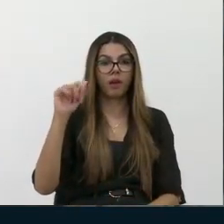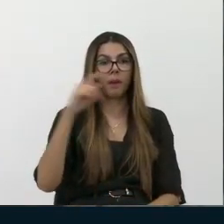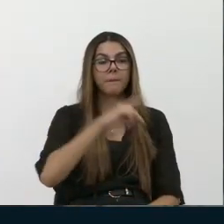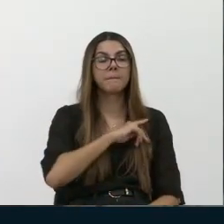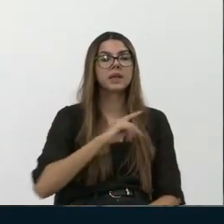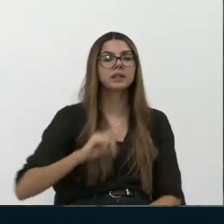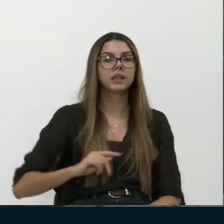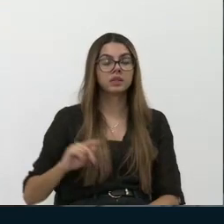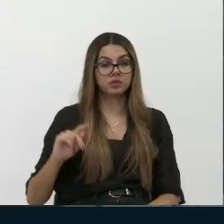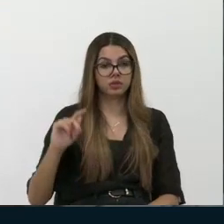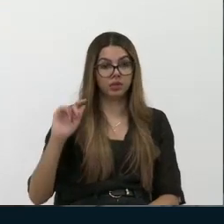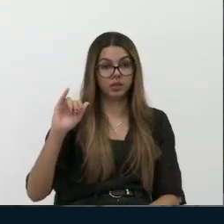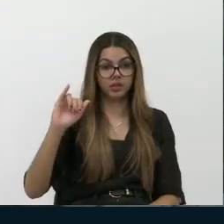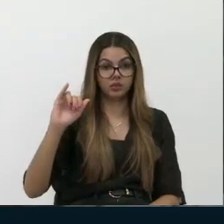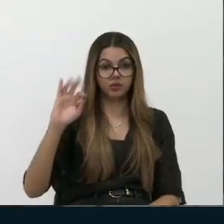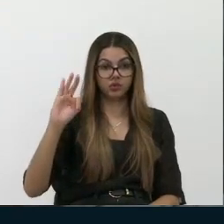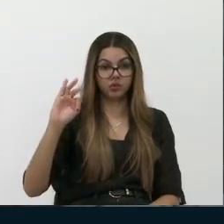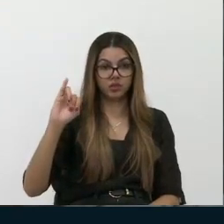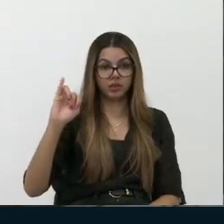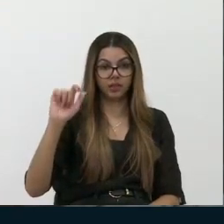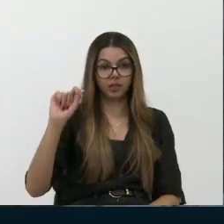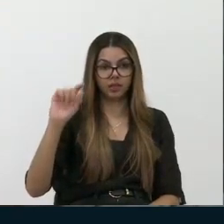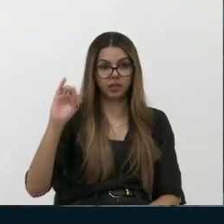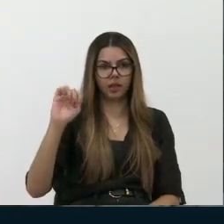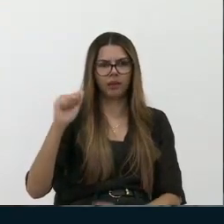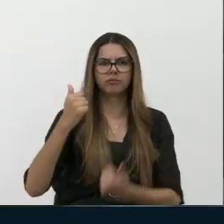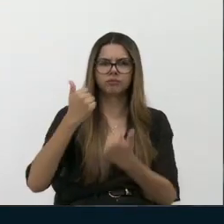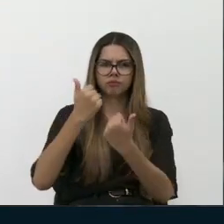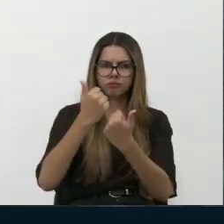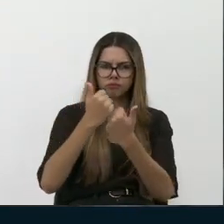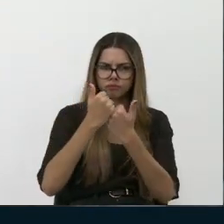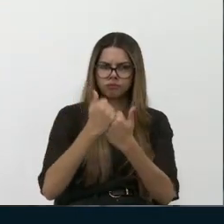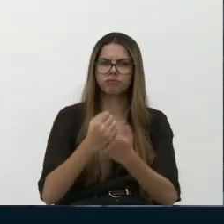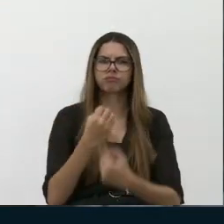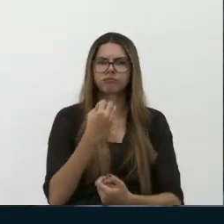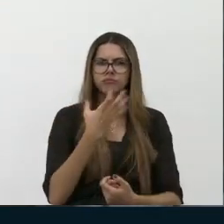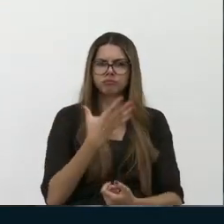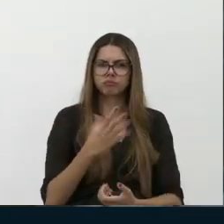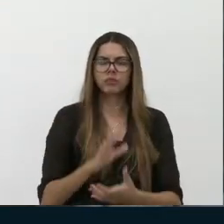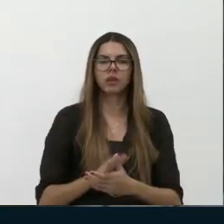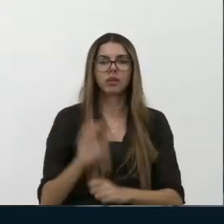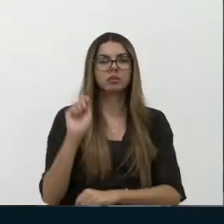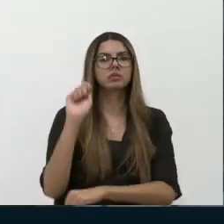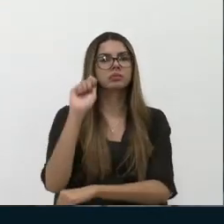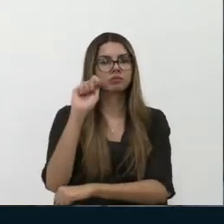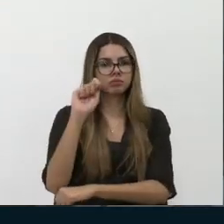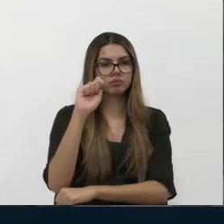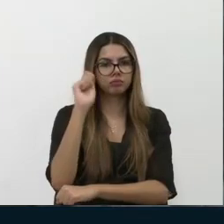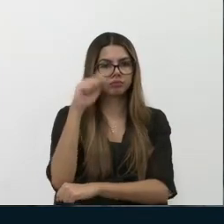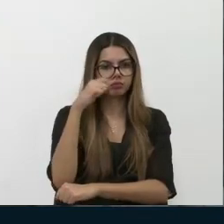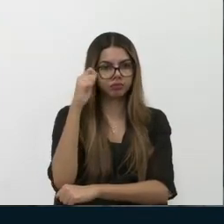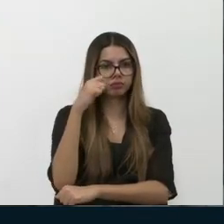que está dando todo o suporte para que a gente consiga desenvolver uma bela campanha e ajudar quem mais precisa.